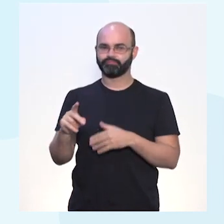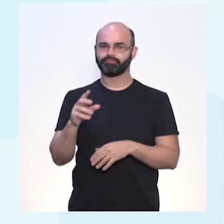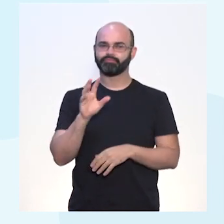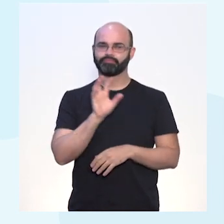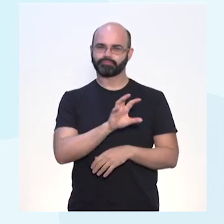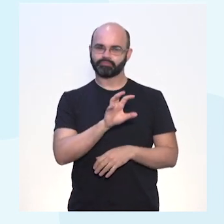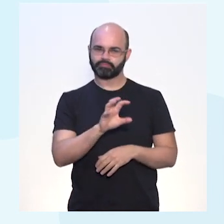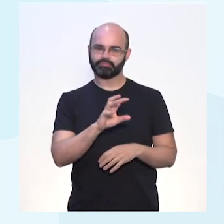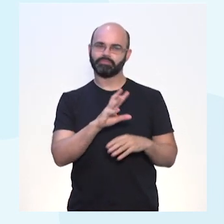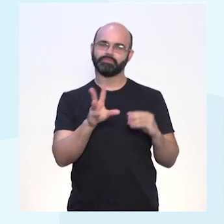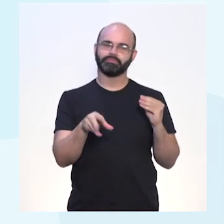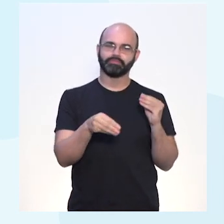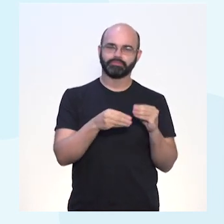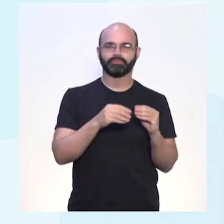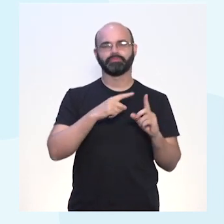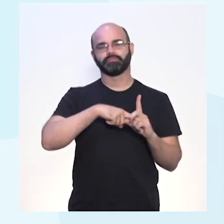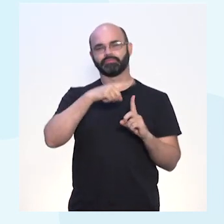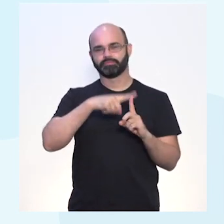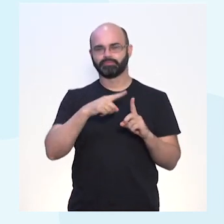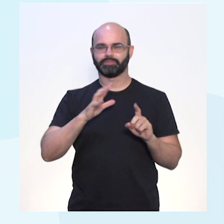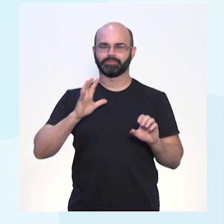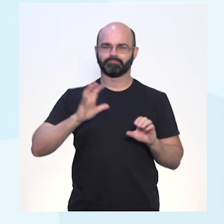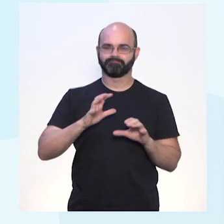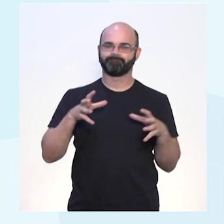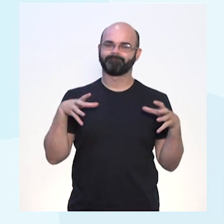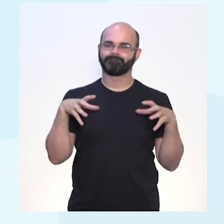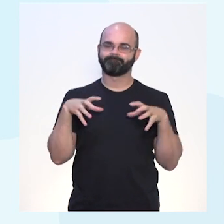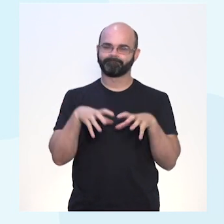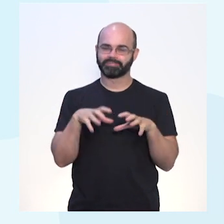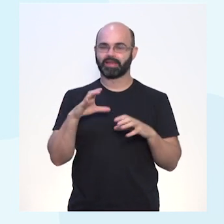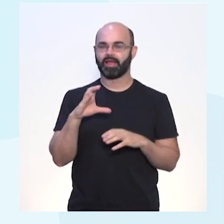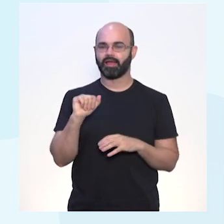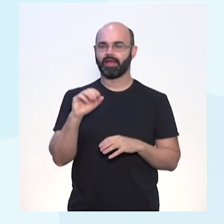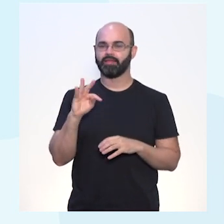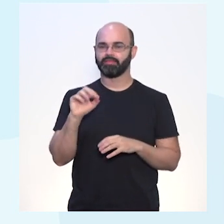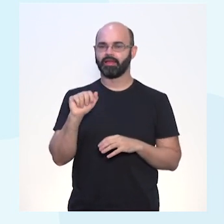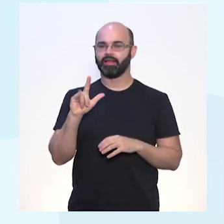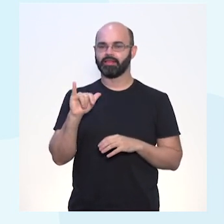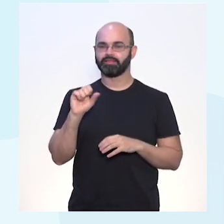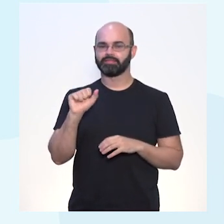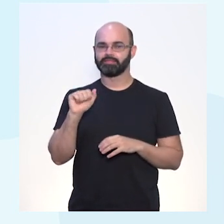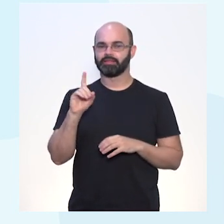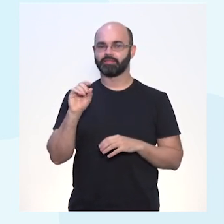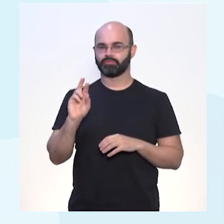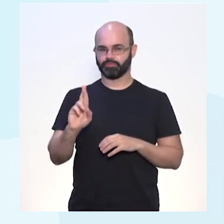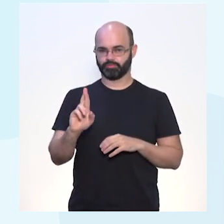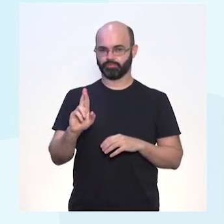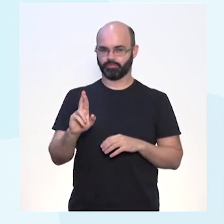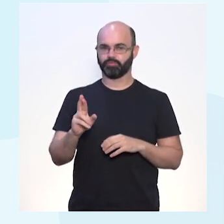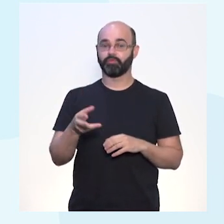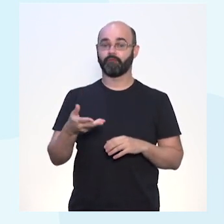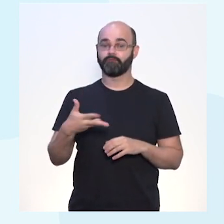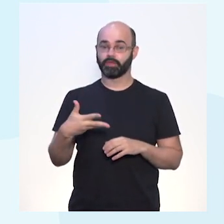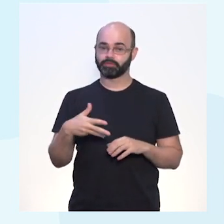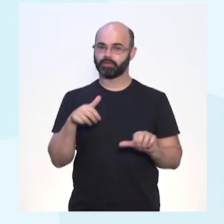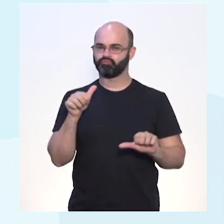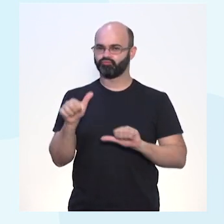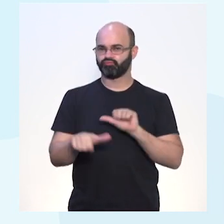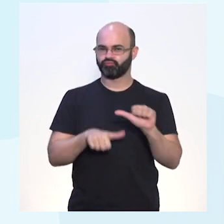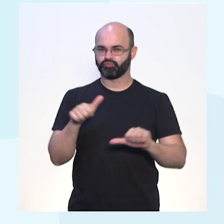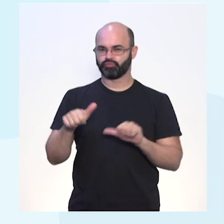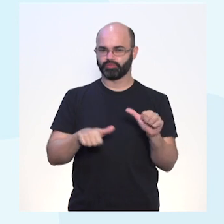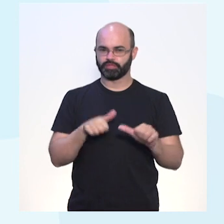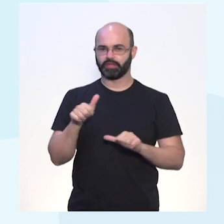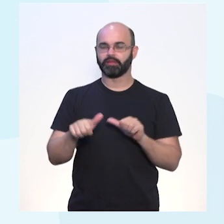de agregação, temperatura, pressão, concentração e catalisador, que podem modificar a velocidade,